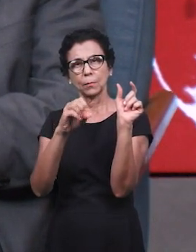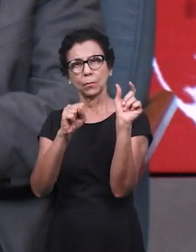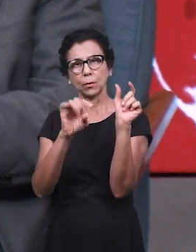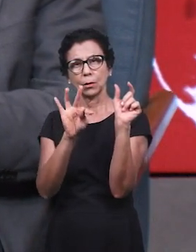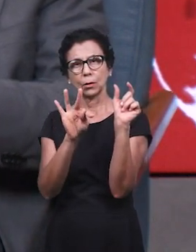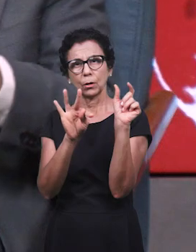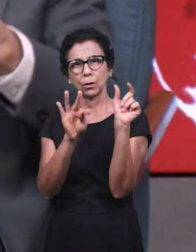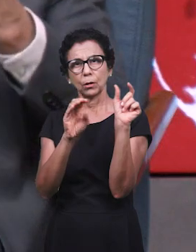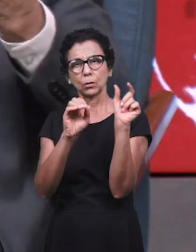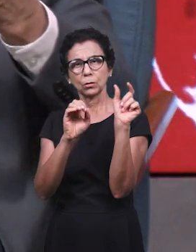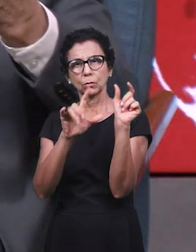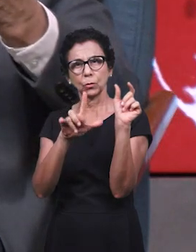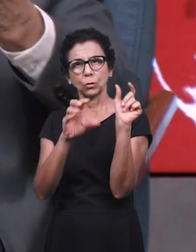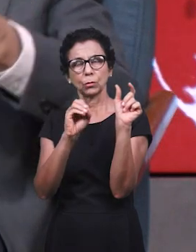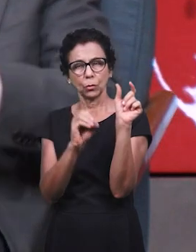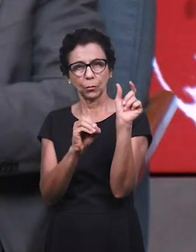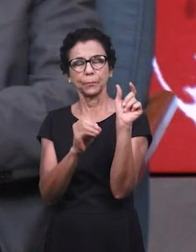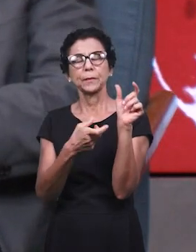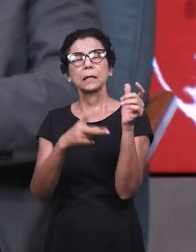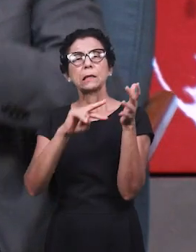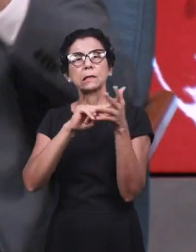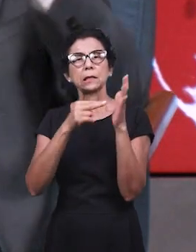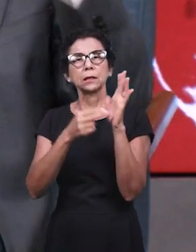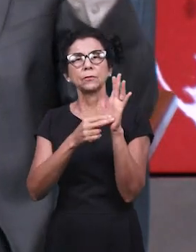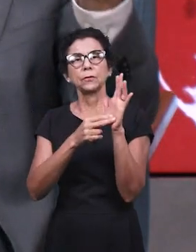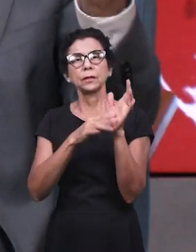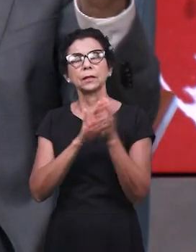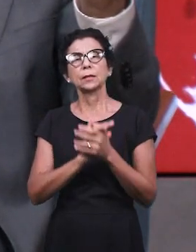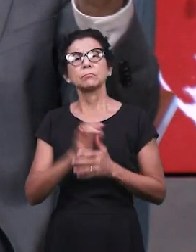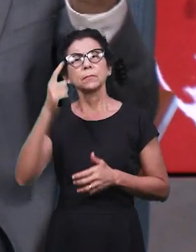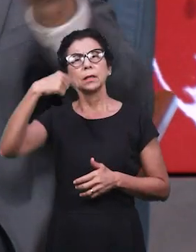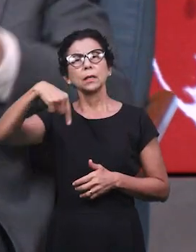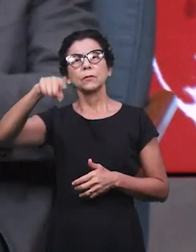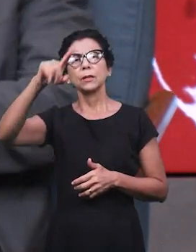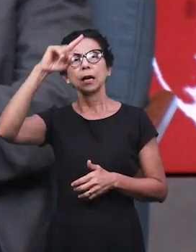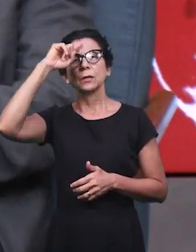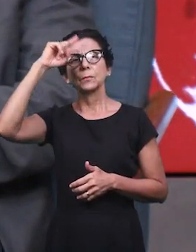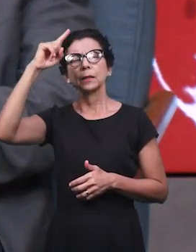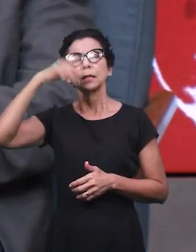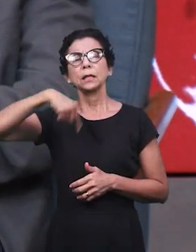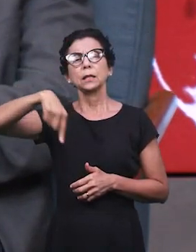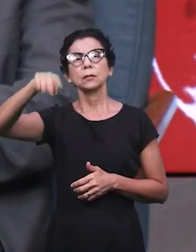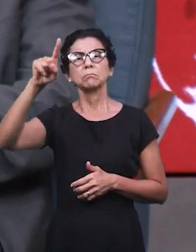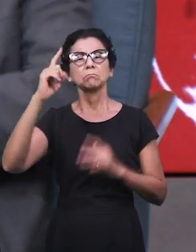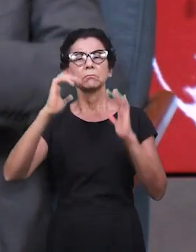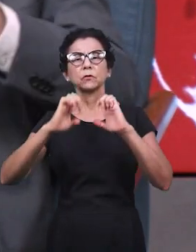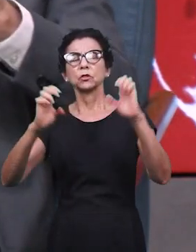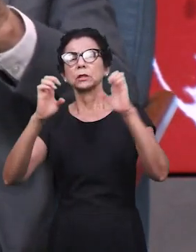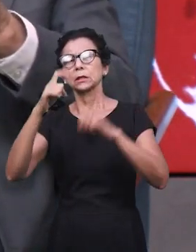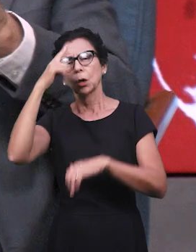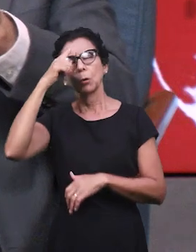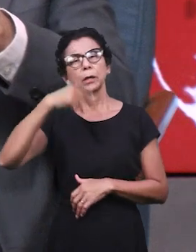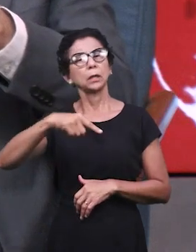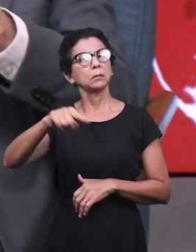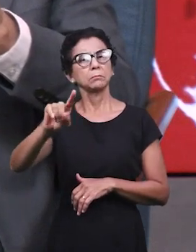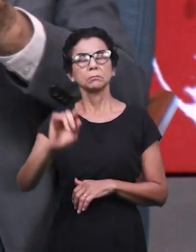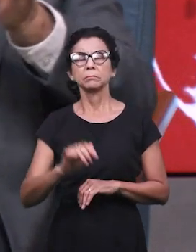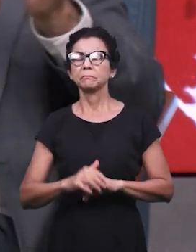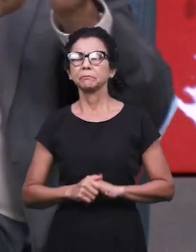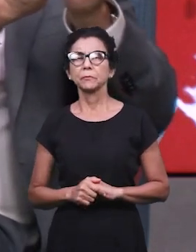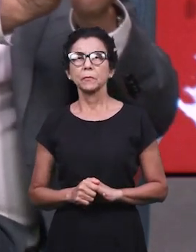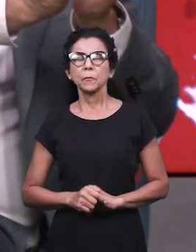maneira, também como enviado, como usou Pedro também. Mas